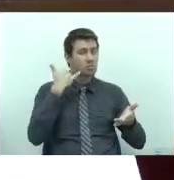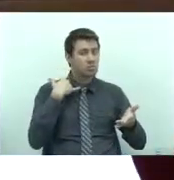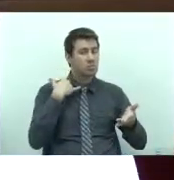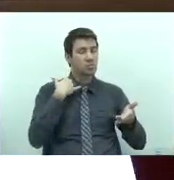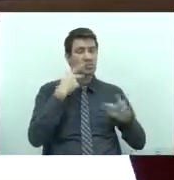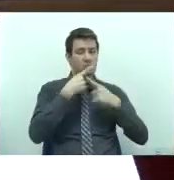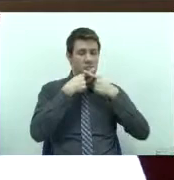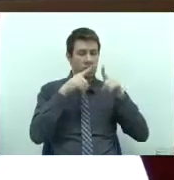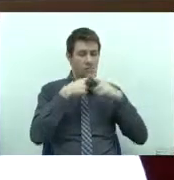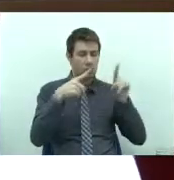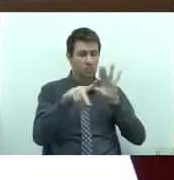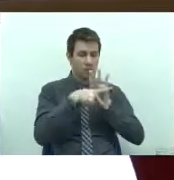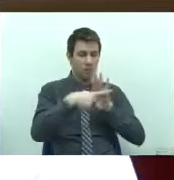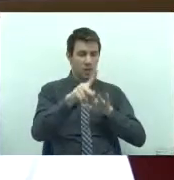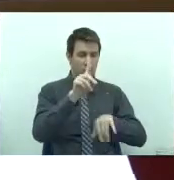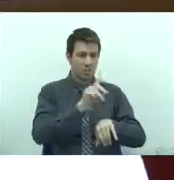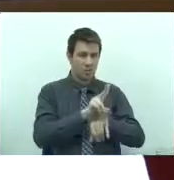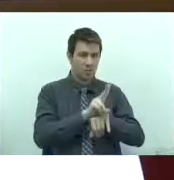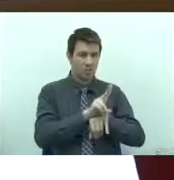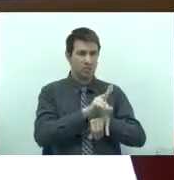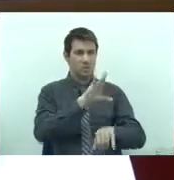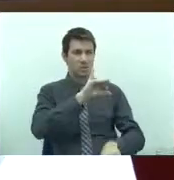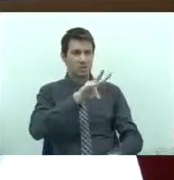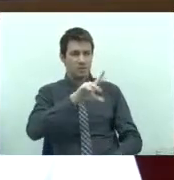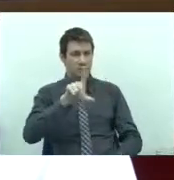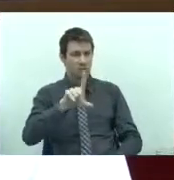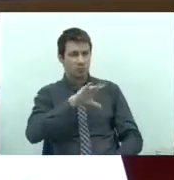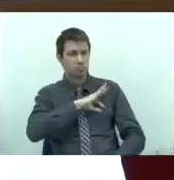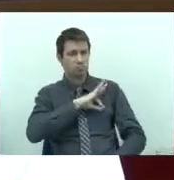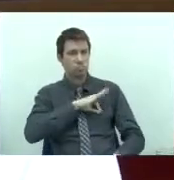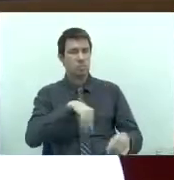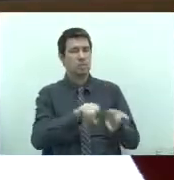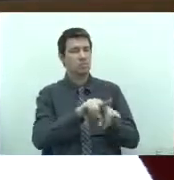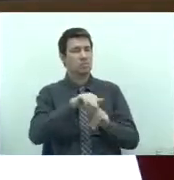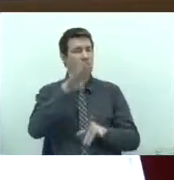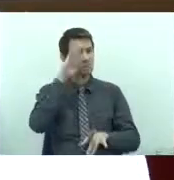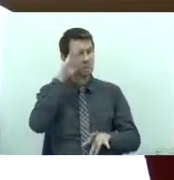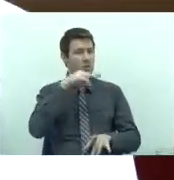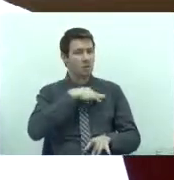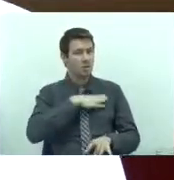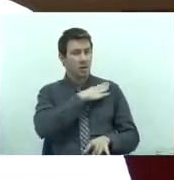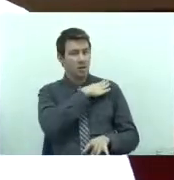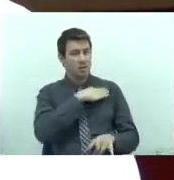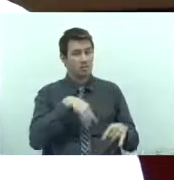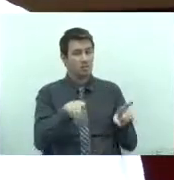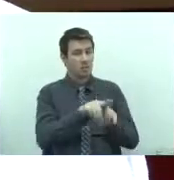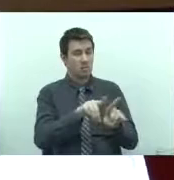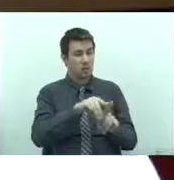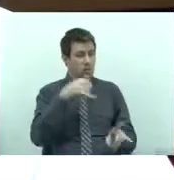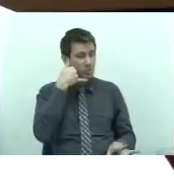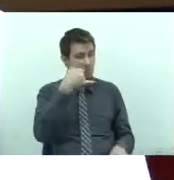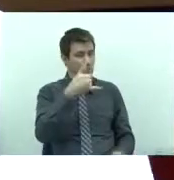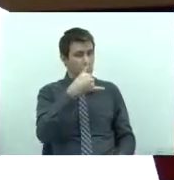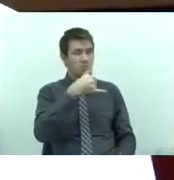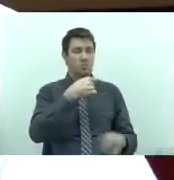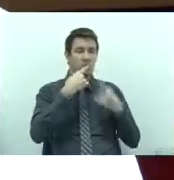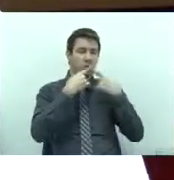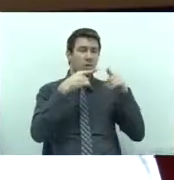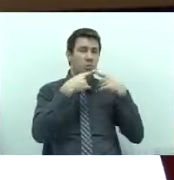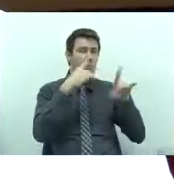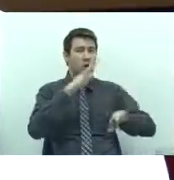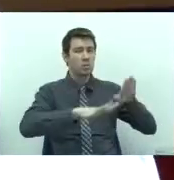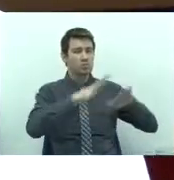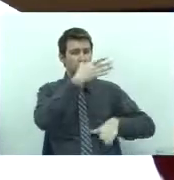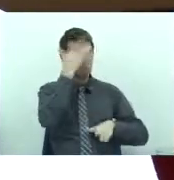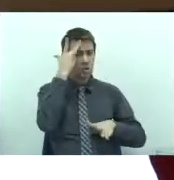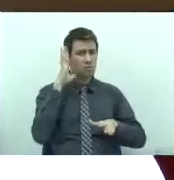polícia, da corregedoria da Polícia Civil, da corregedoria da Polícia Militar e o disque denúncia. Porque às vezes a pessoa está com